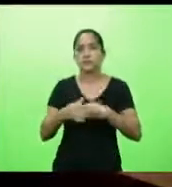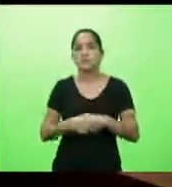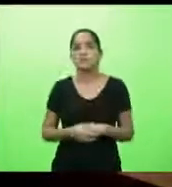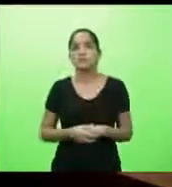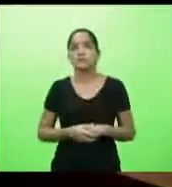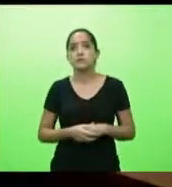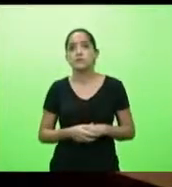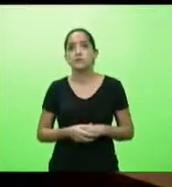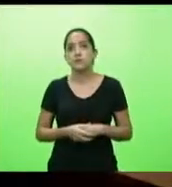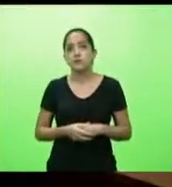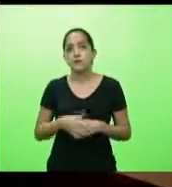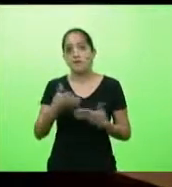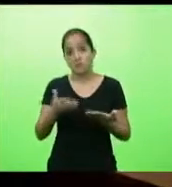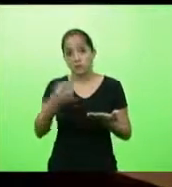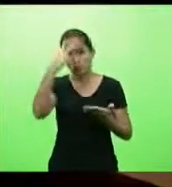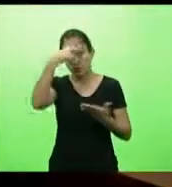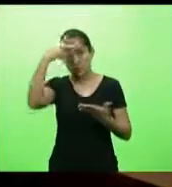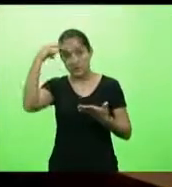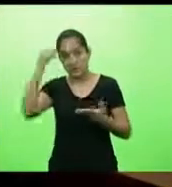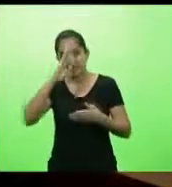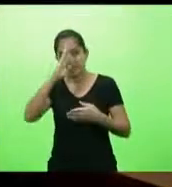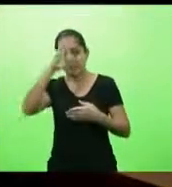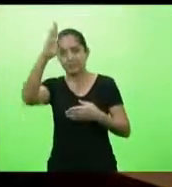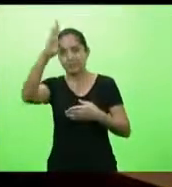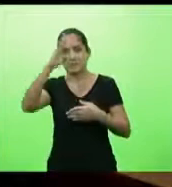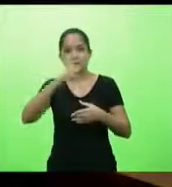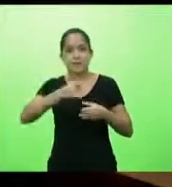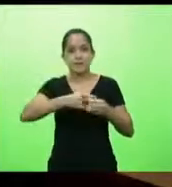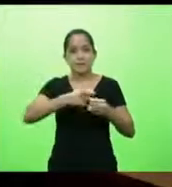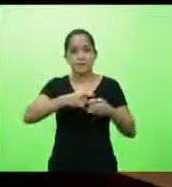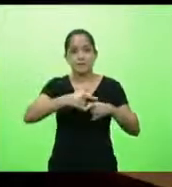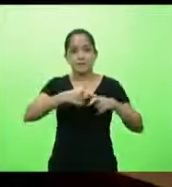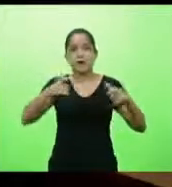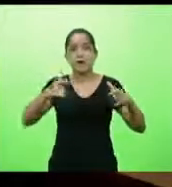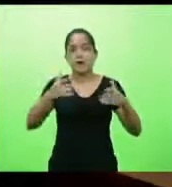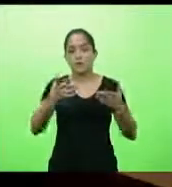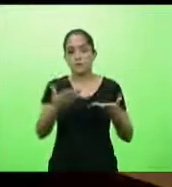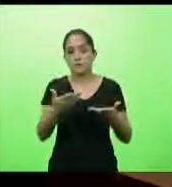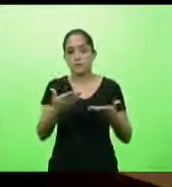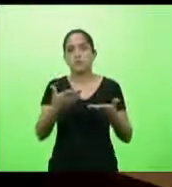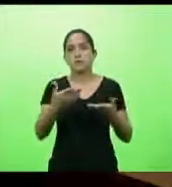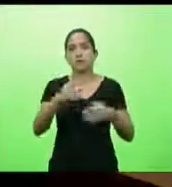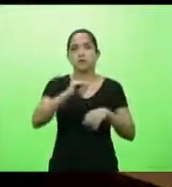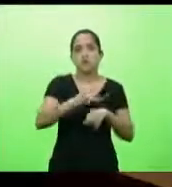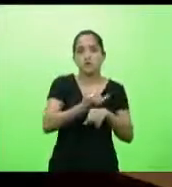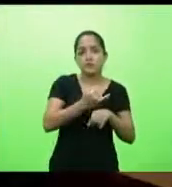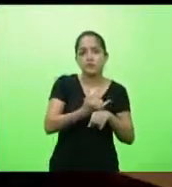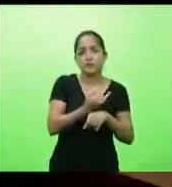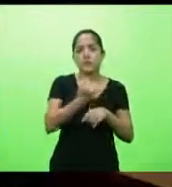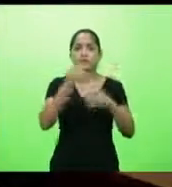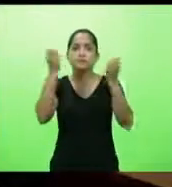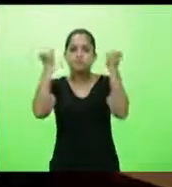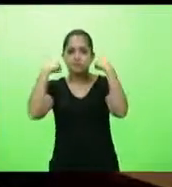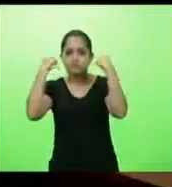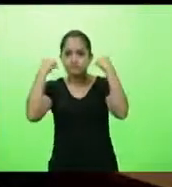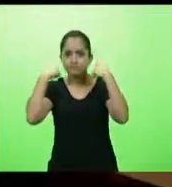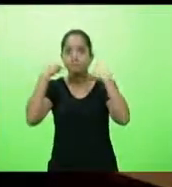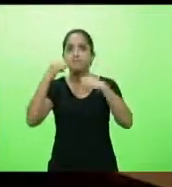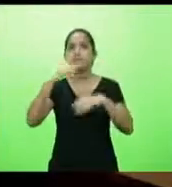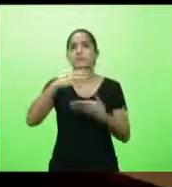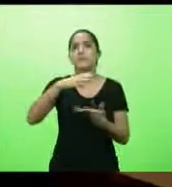os prefeitos das principais, das maiores cidades catarinenses, de Joinville, Chapecó, Criciúma, Lages,